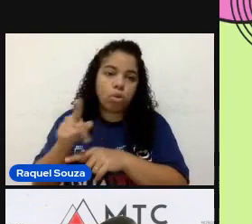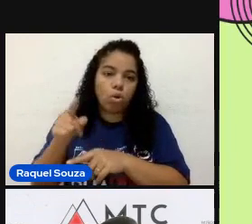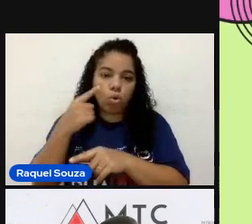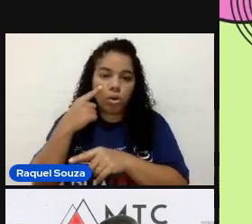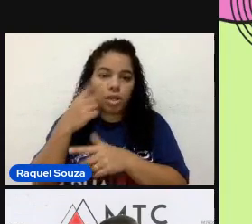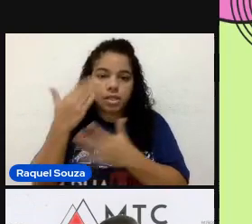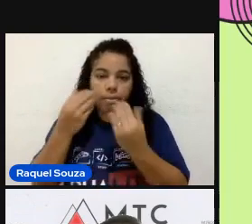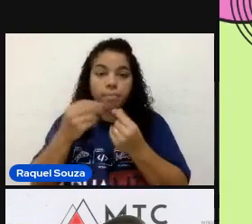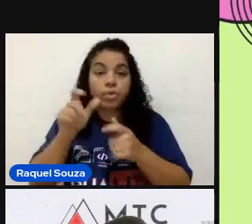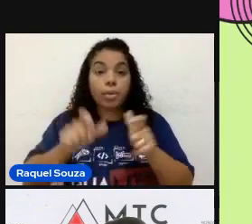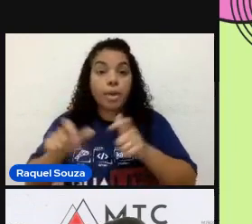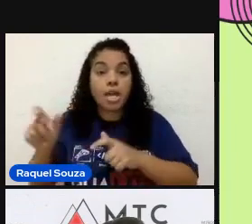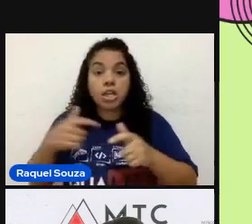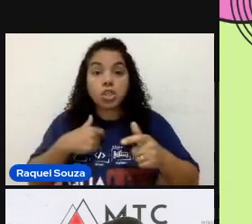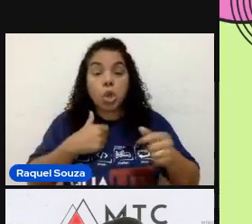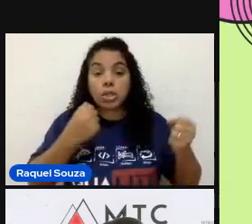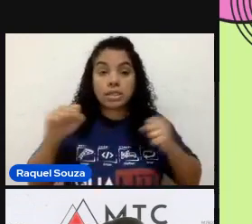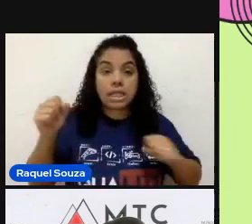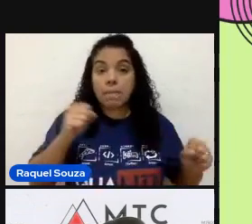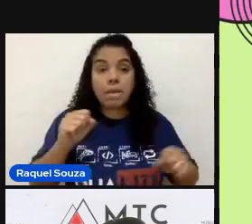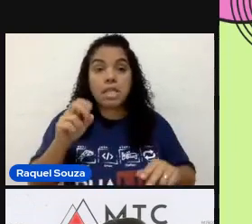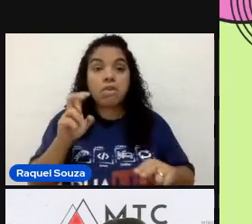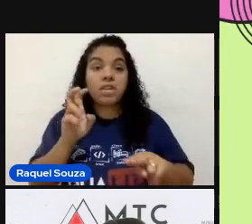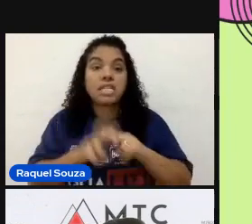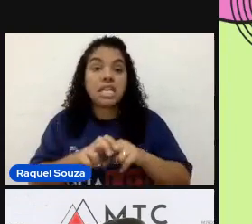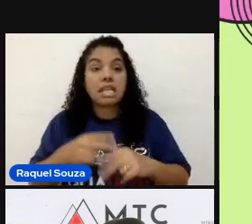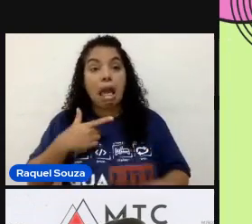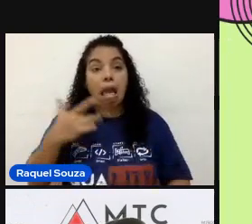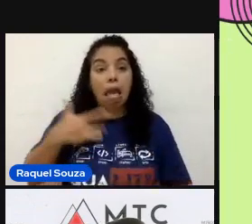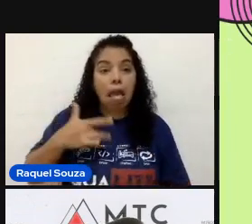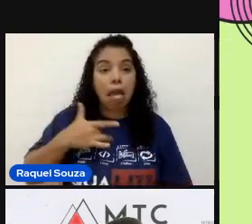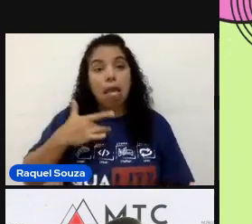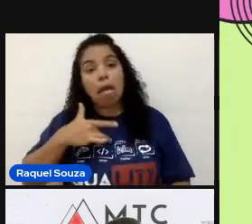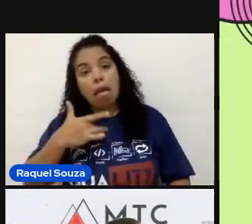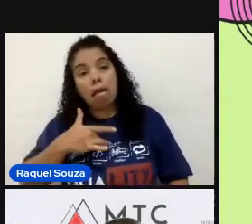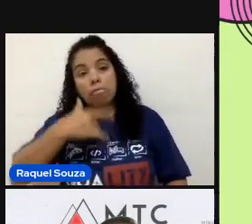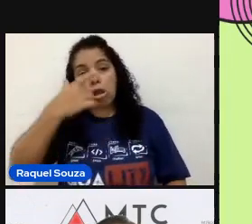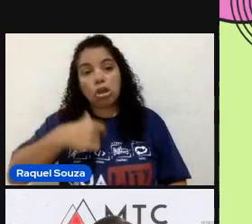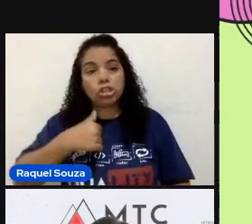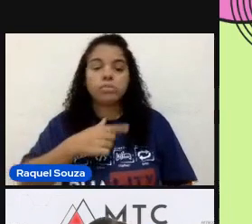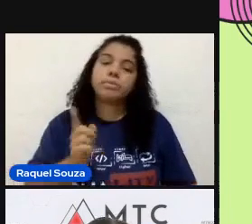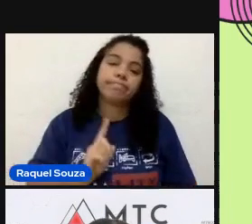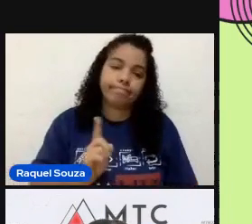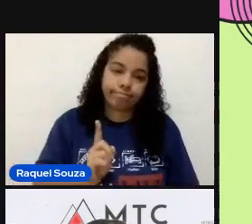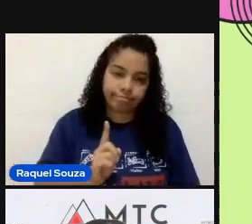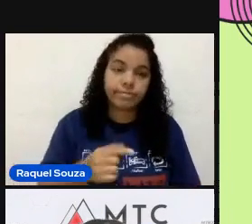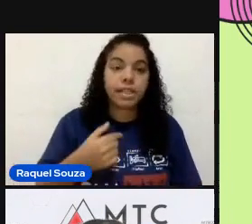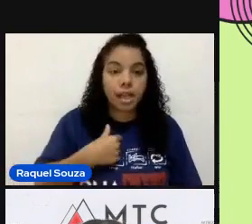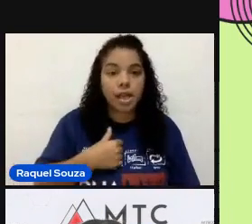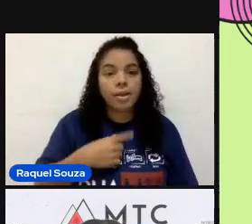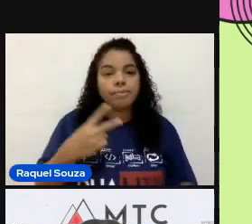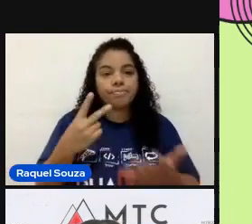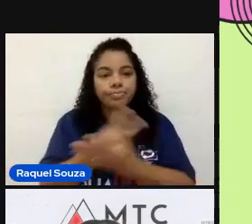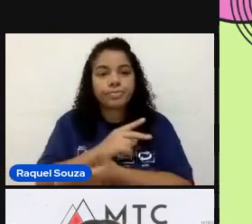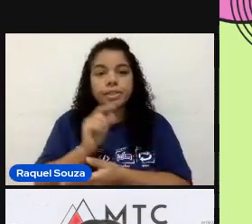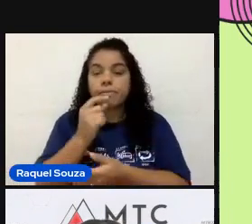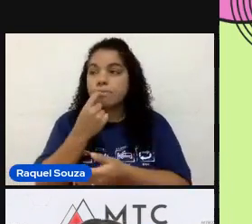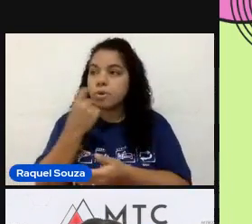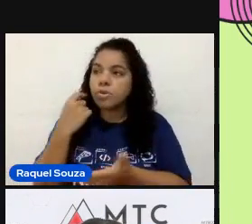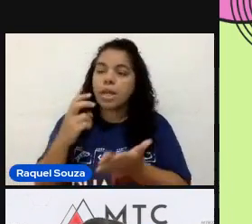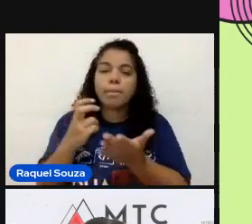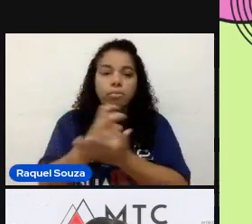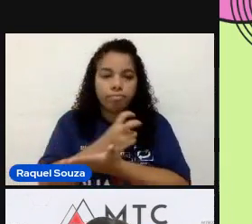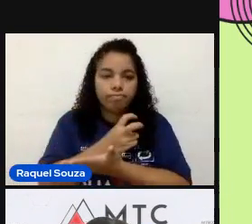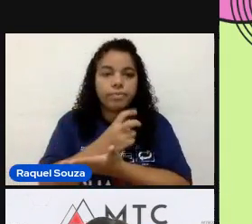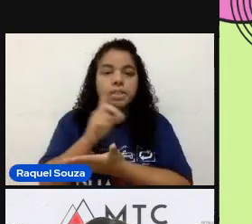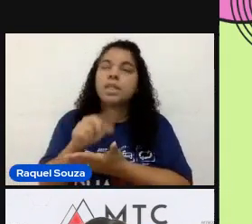não ficam sentadas se sentindo vitimizadas. Eu passei por um layoff há pouco tempo,